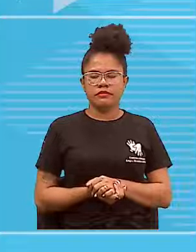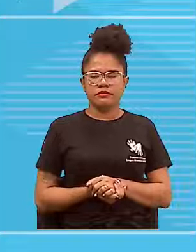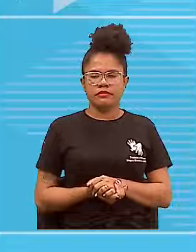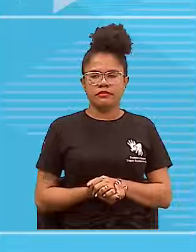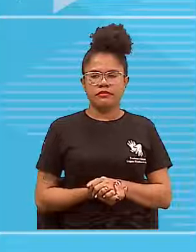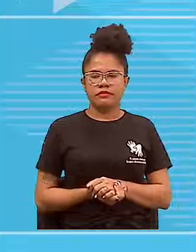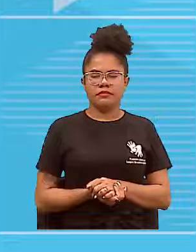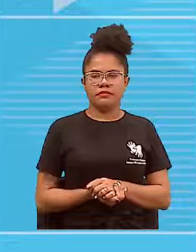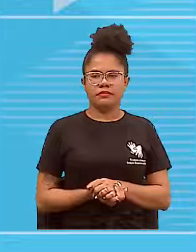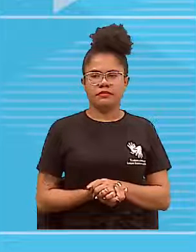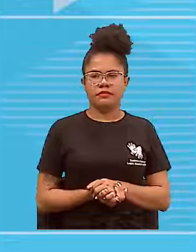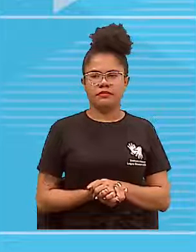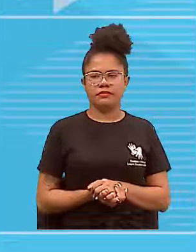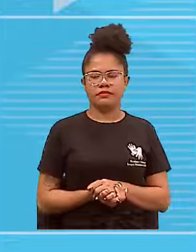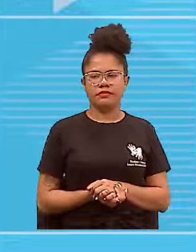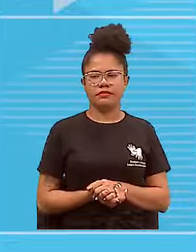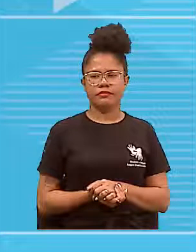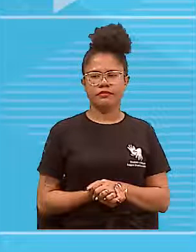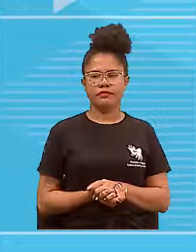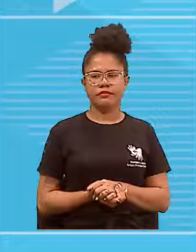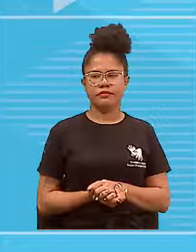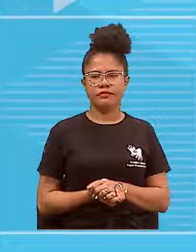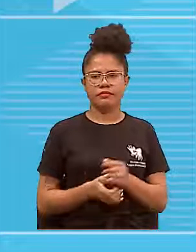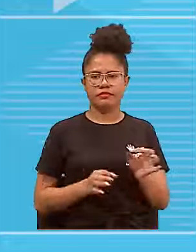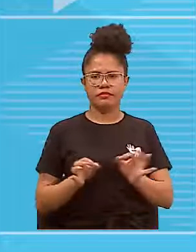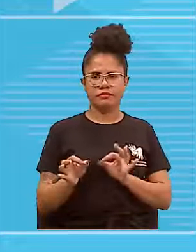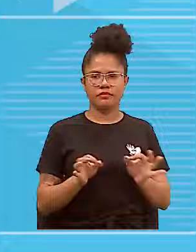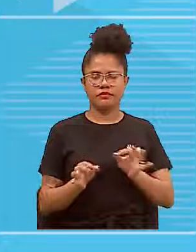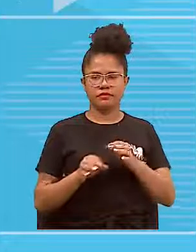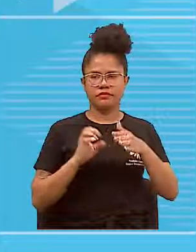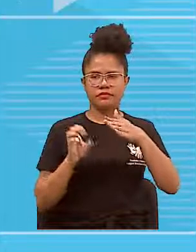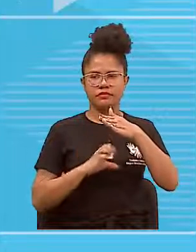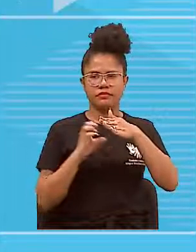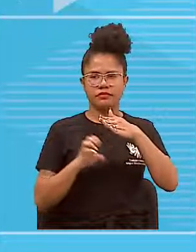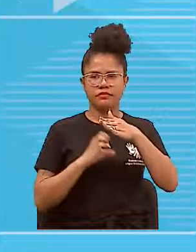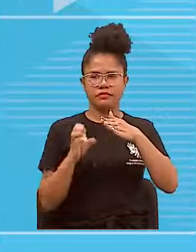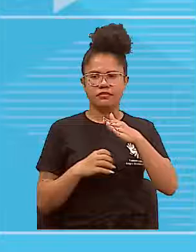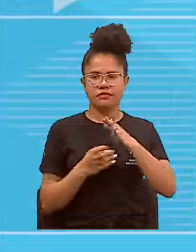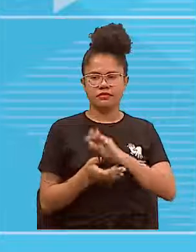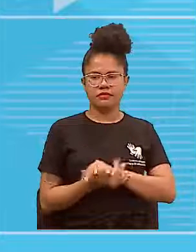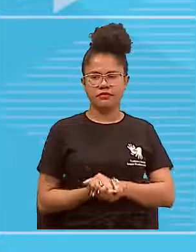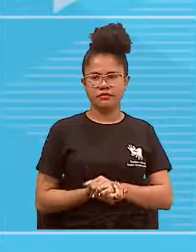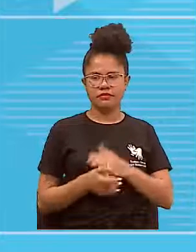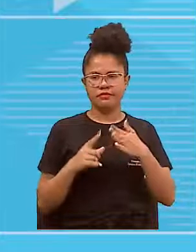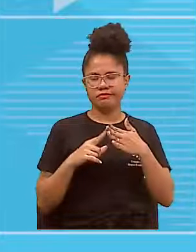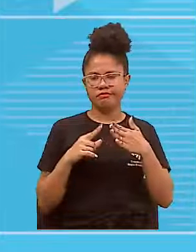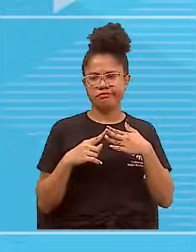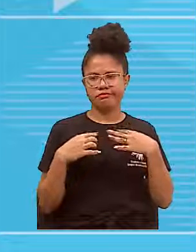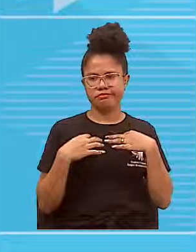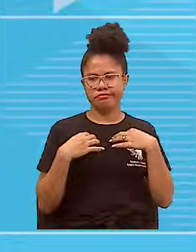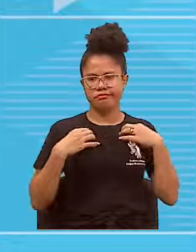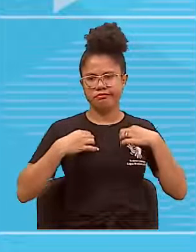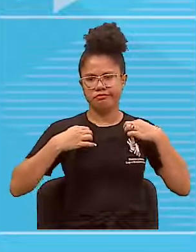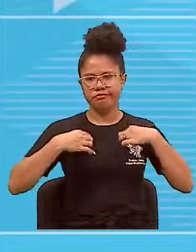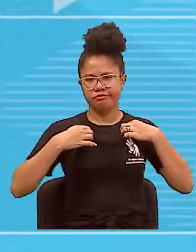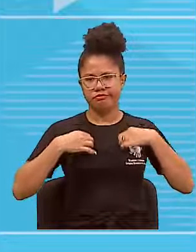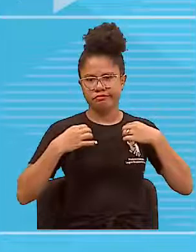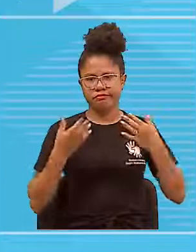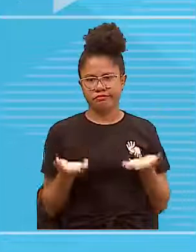Eu quero montar, Leia, uma empresa, uma lojinha de roupas,